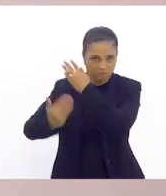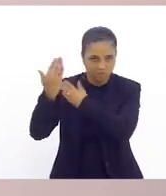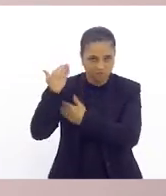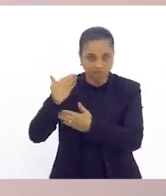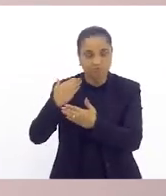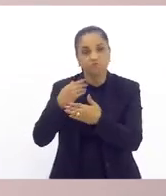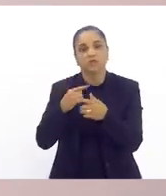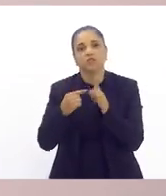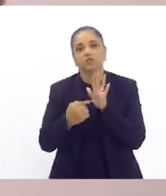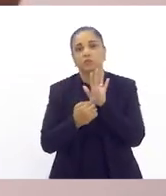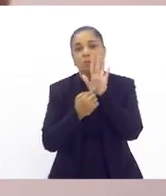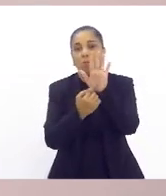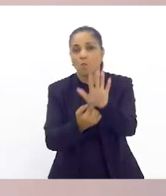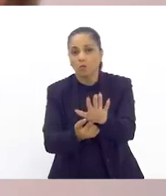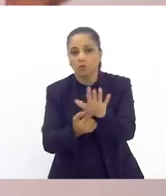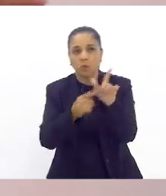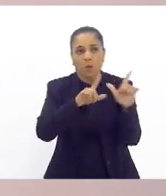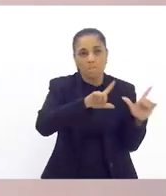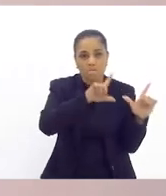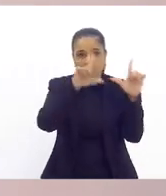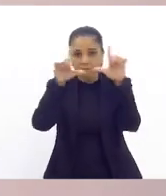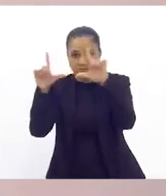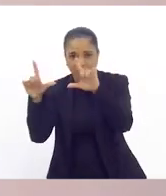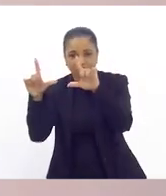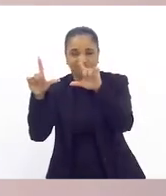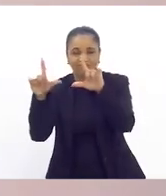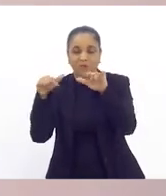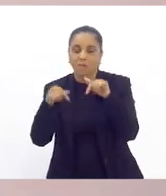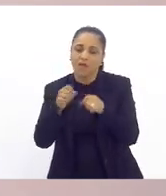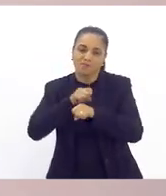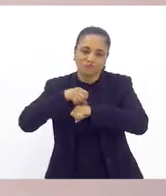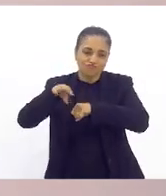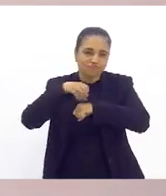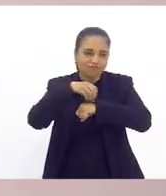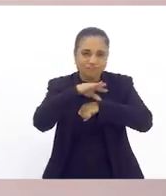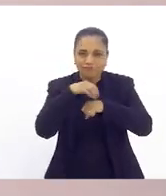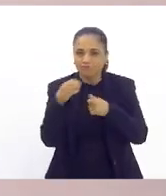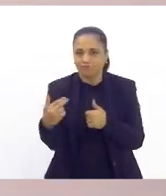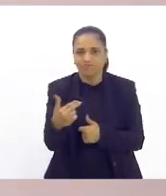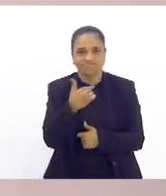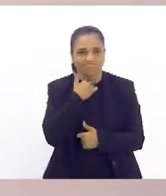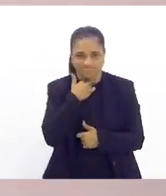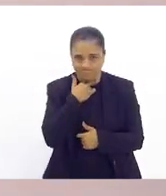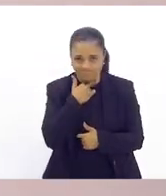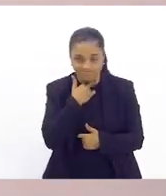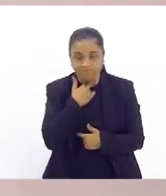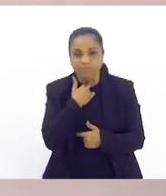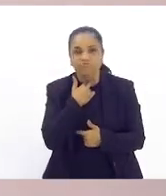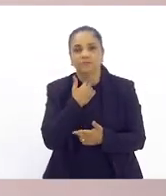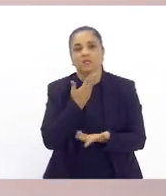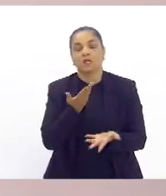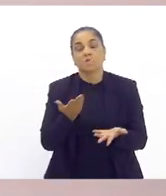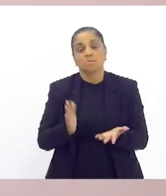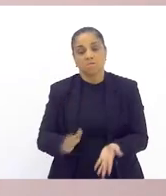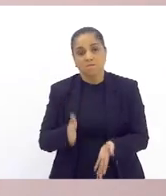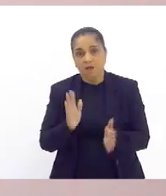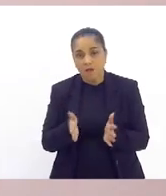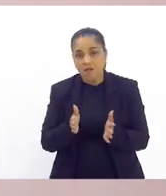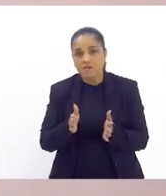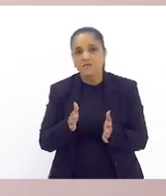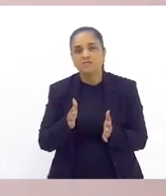até trouxe uma apresentação não foi possível a gente compartilhar aqui nesse momento mas a gente passou por situações